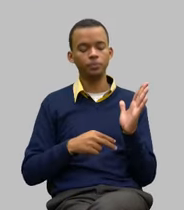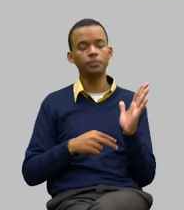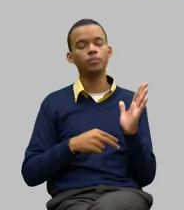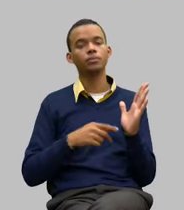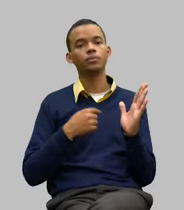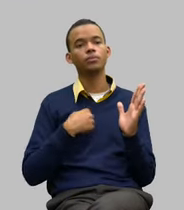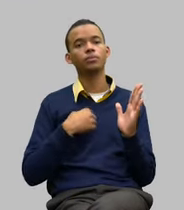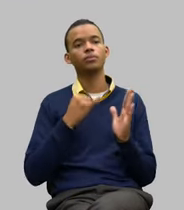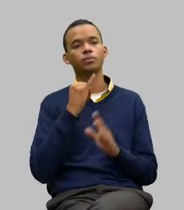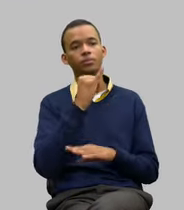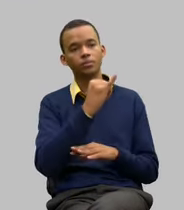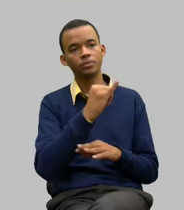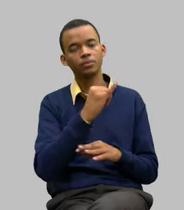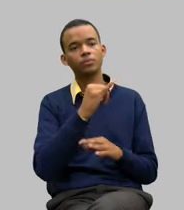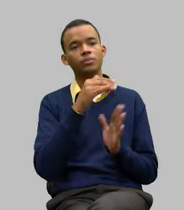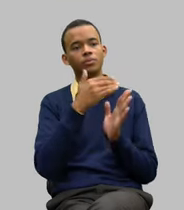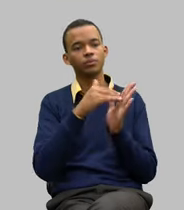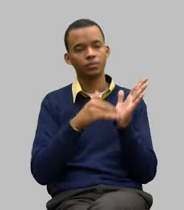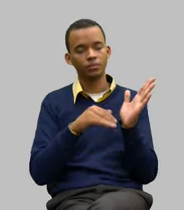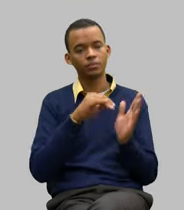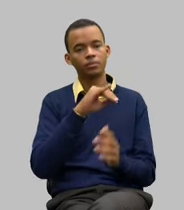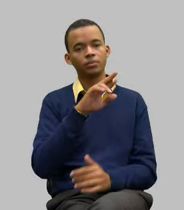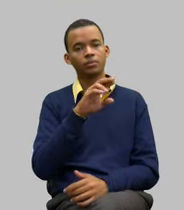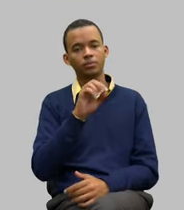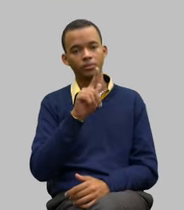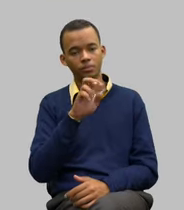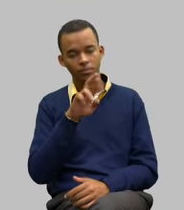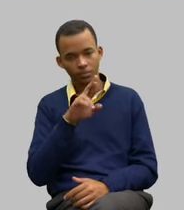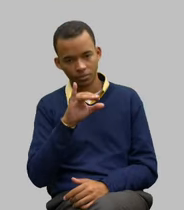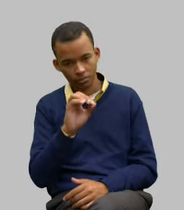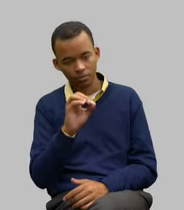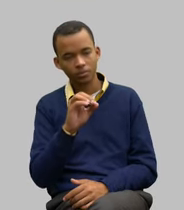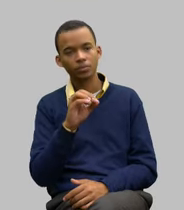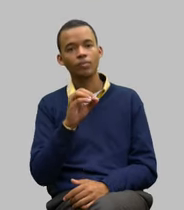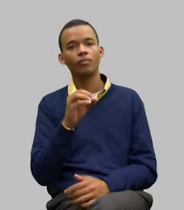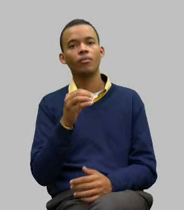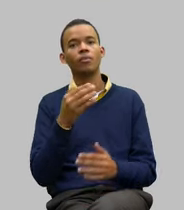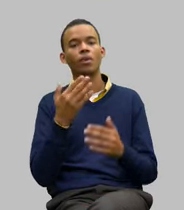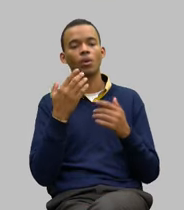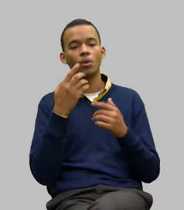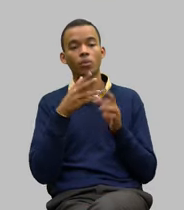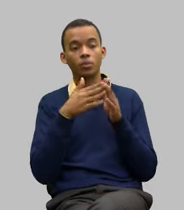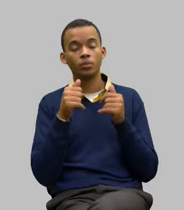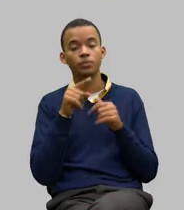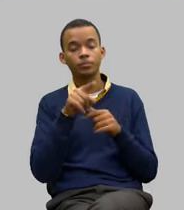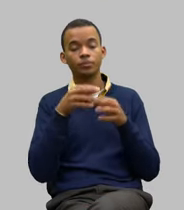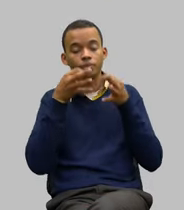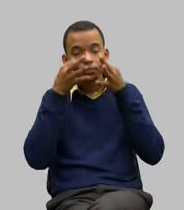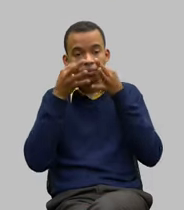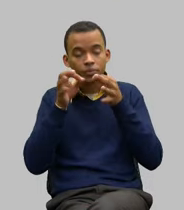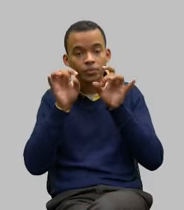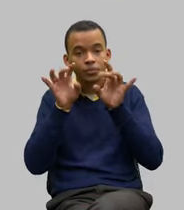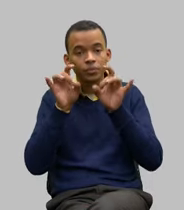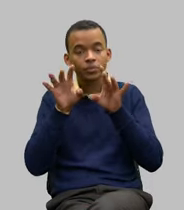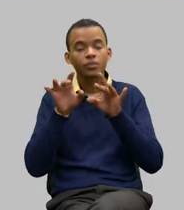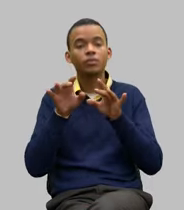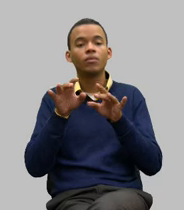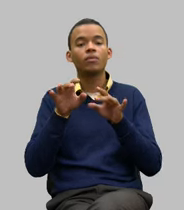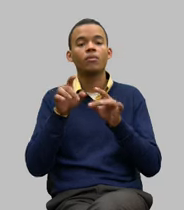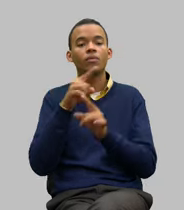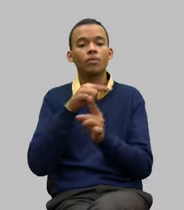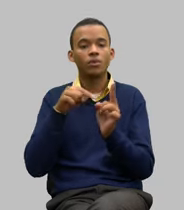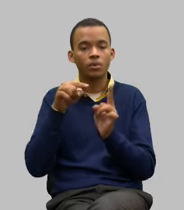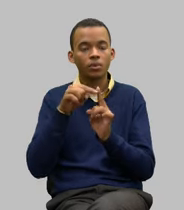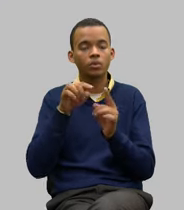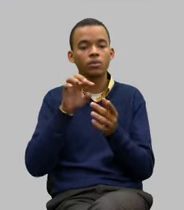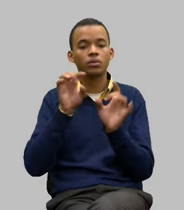Greco para dar uma um olhar especial às carreiras de especialistas em técnicos de polícia penal